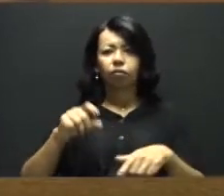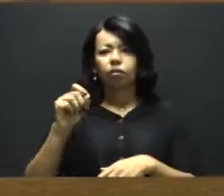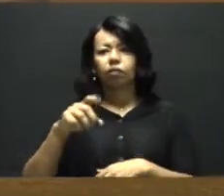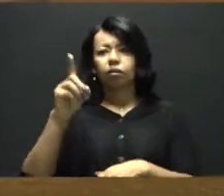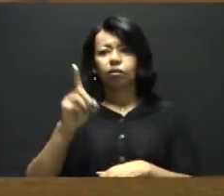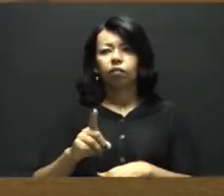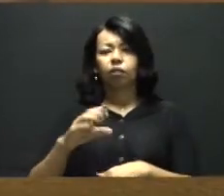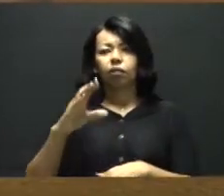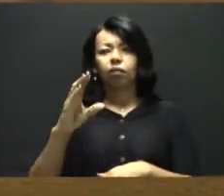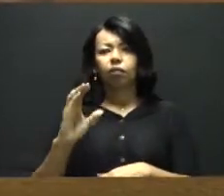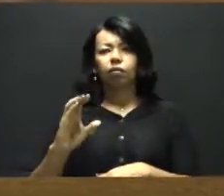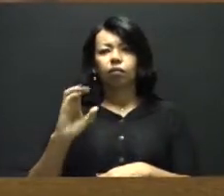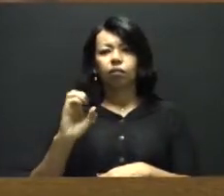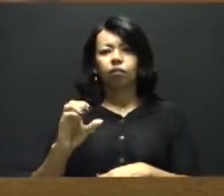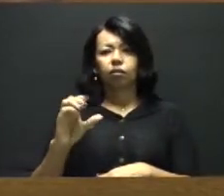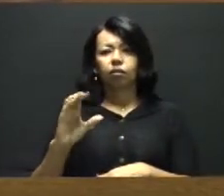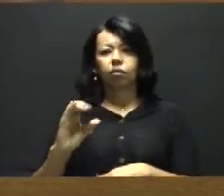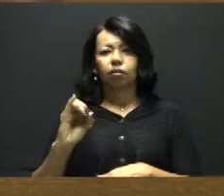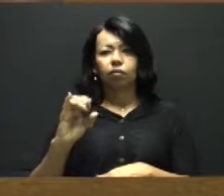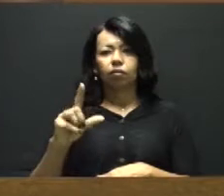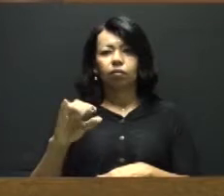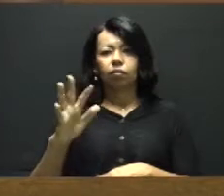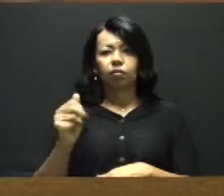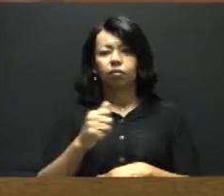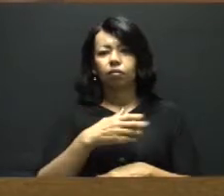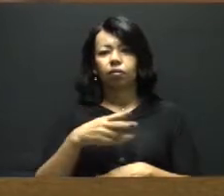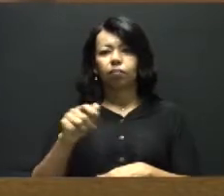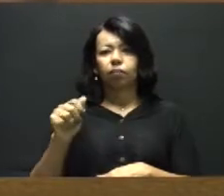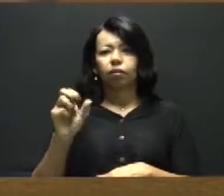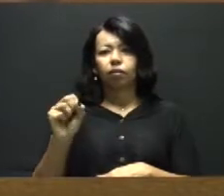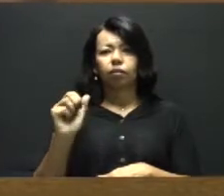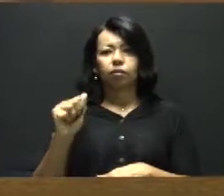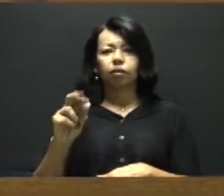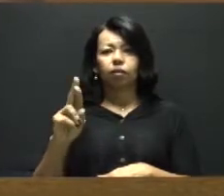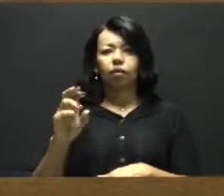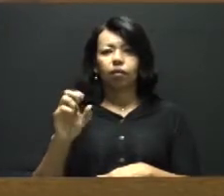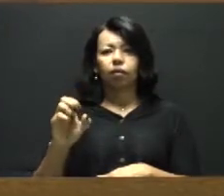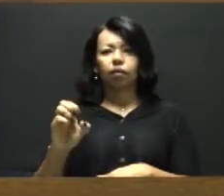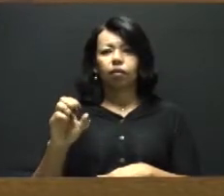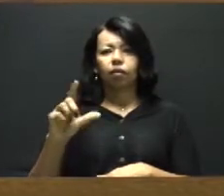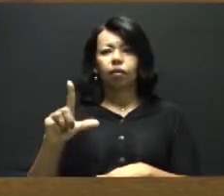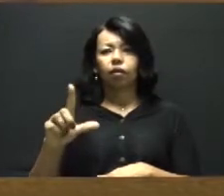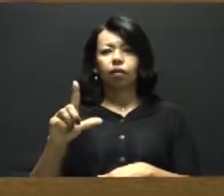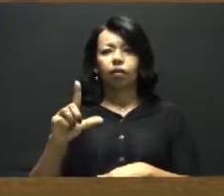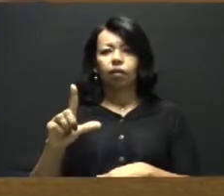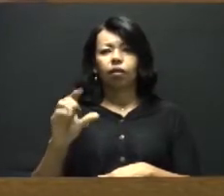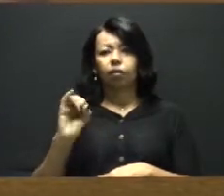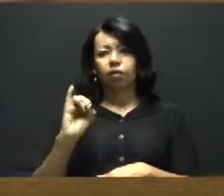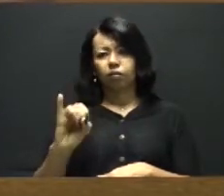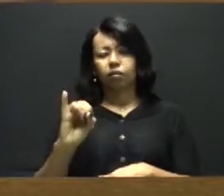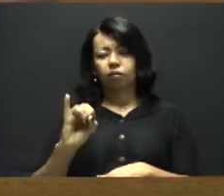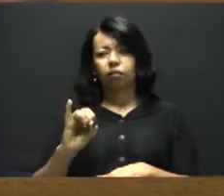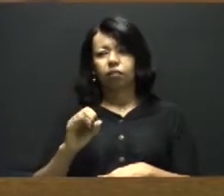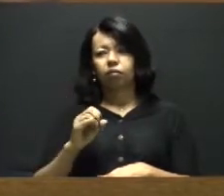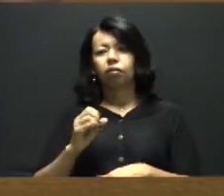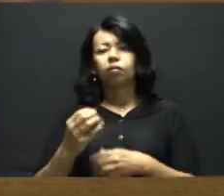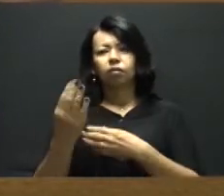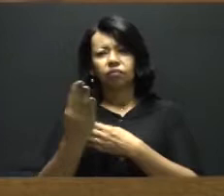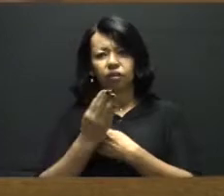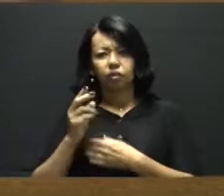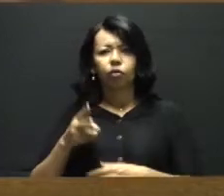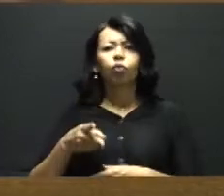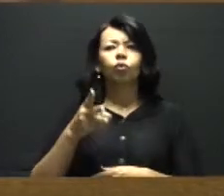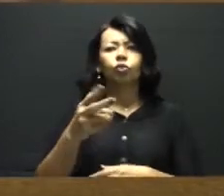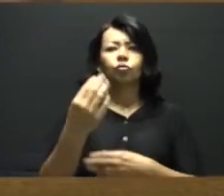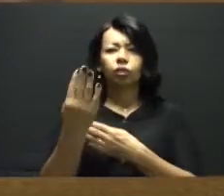é cecília passarelli defendeu e continua até hoje defendendo